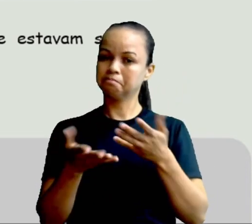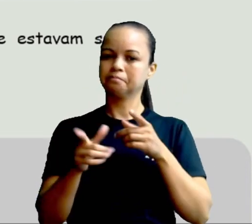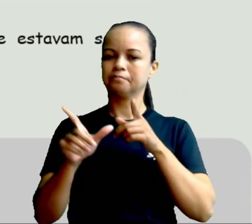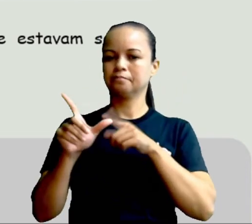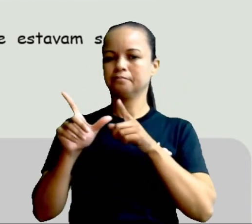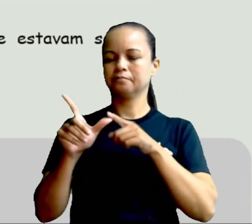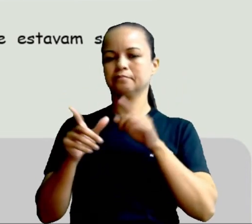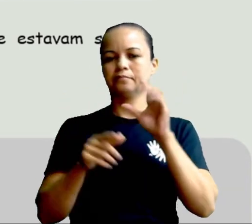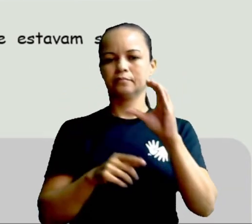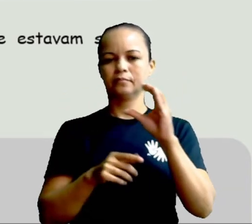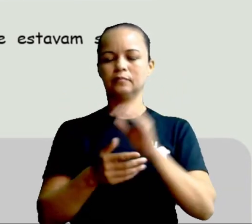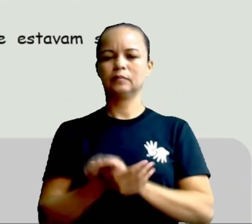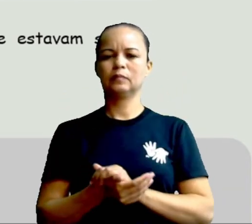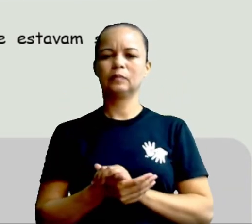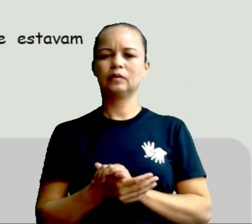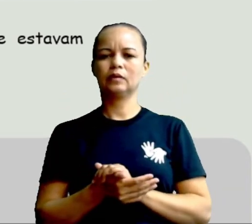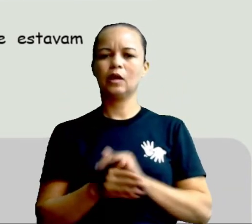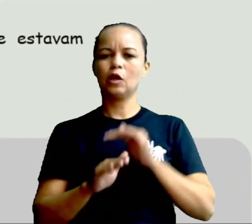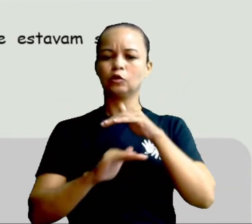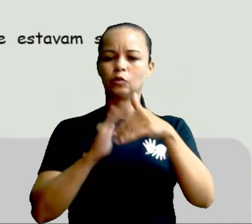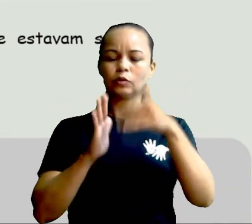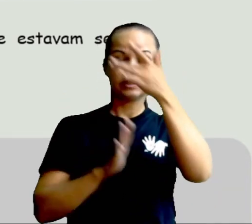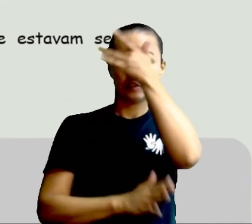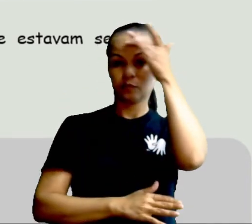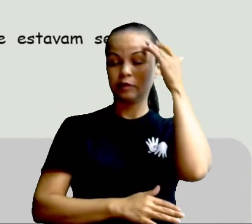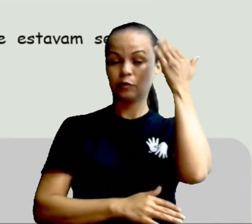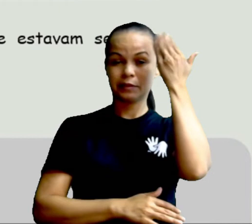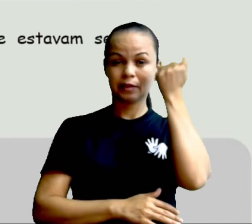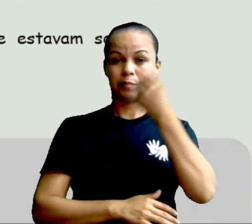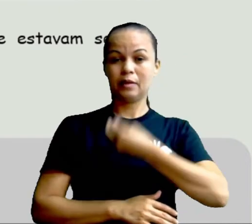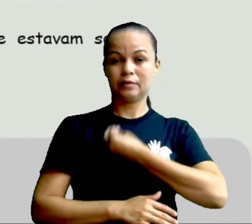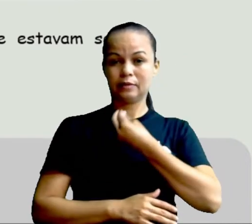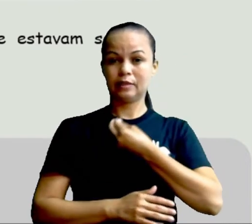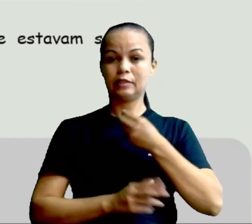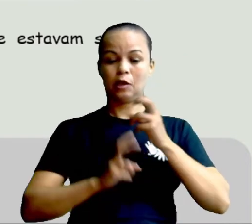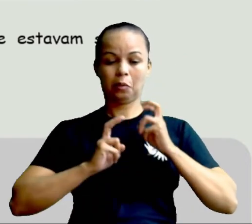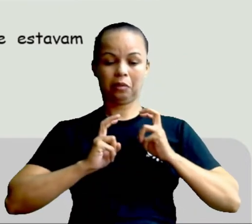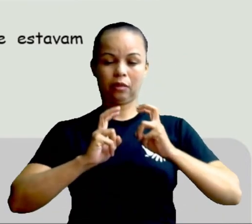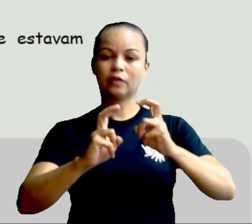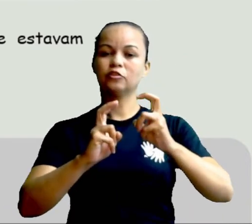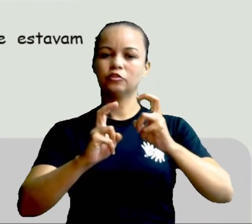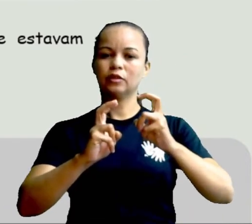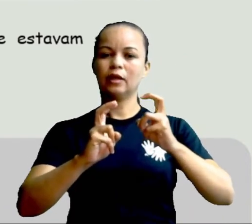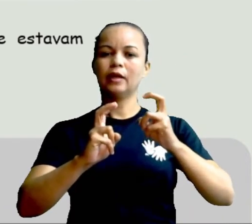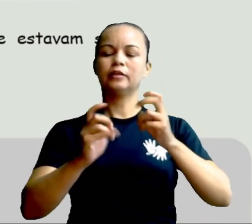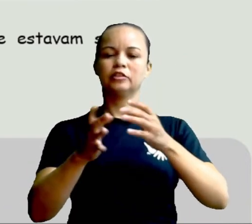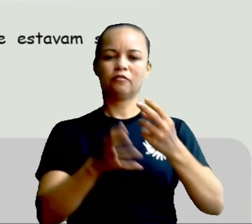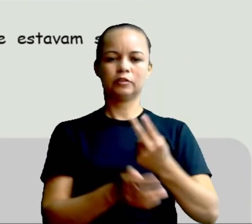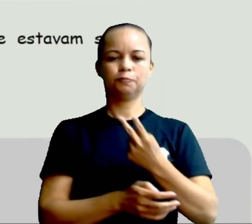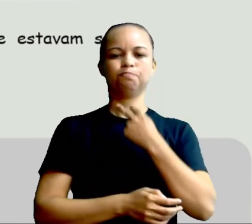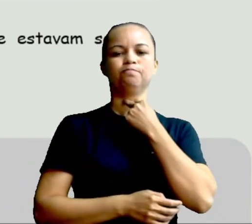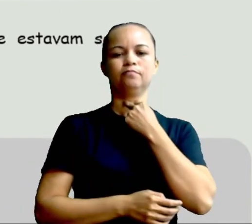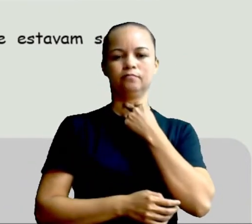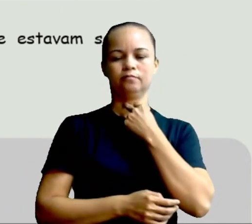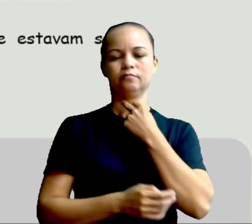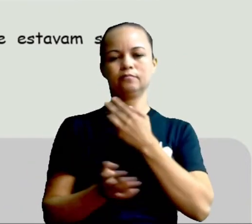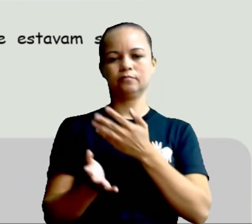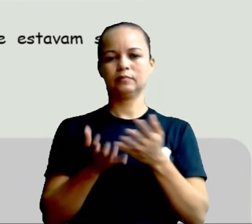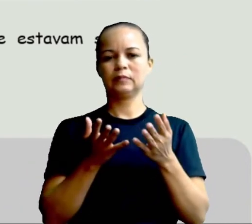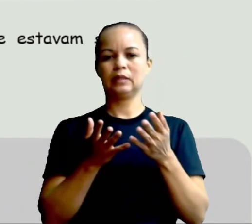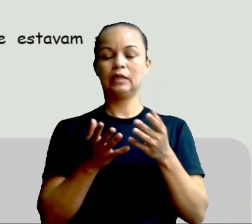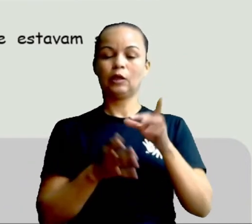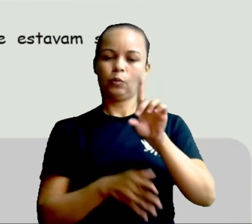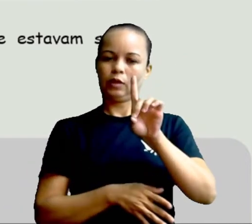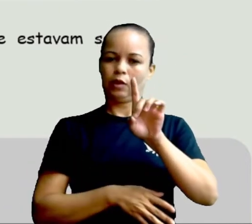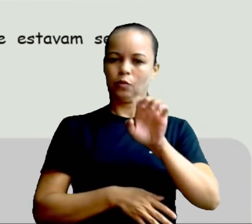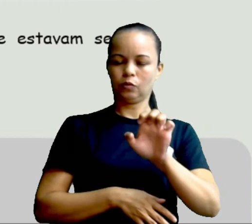letra C. Todo mundo sabia da existência desses trens que estavam sendo ocultados. Então,